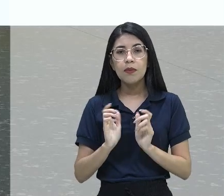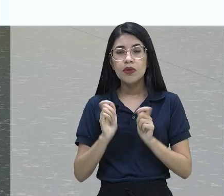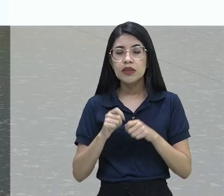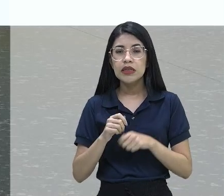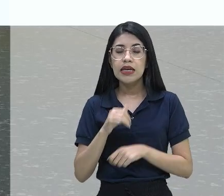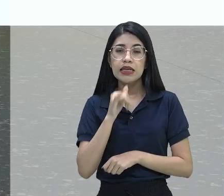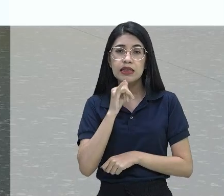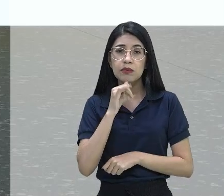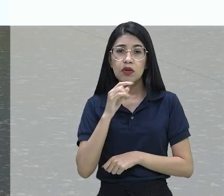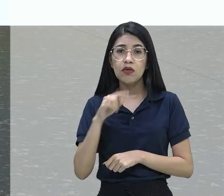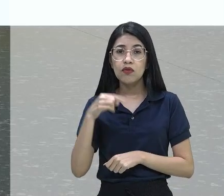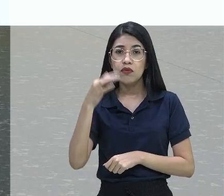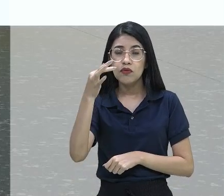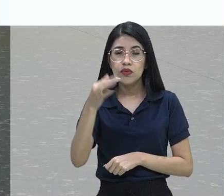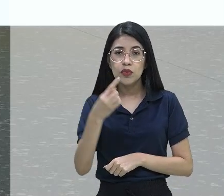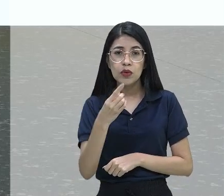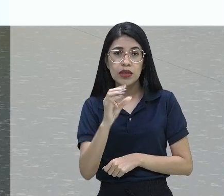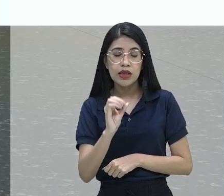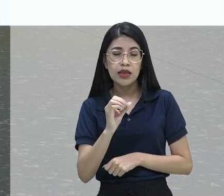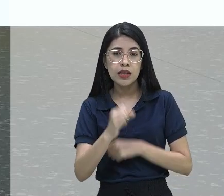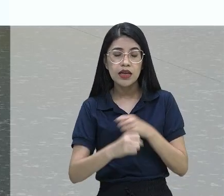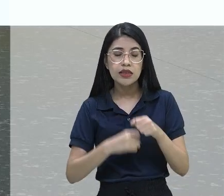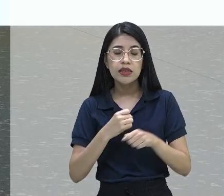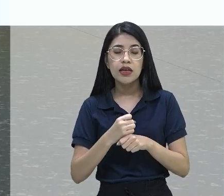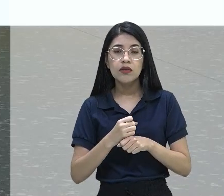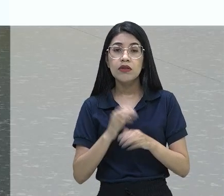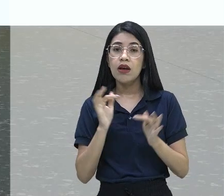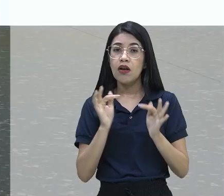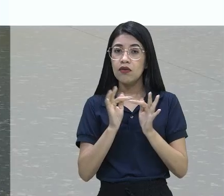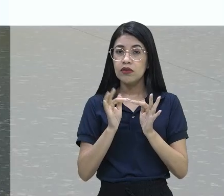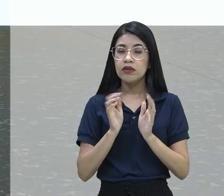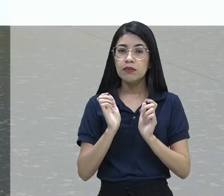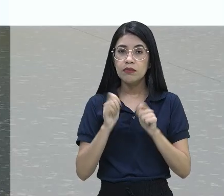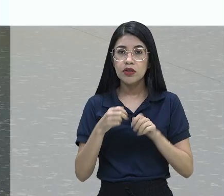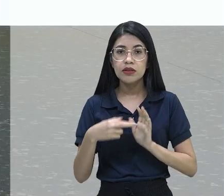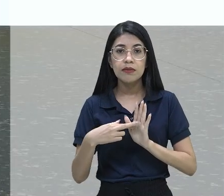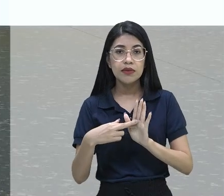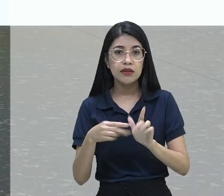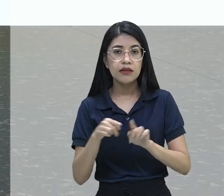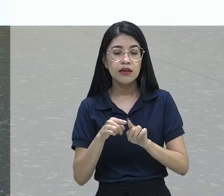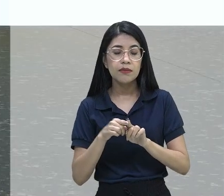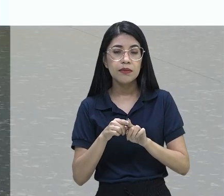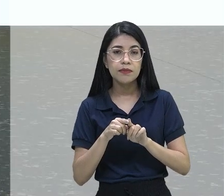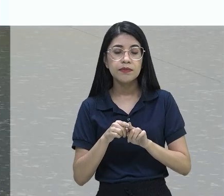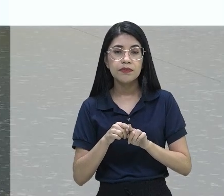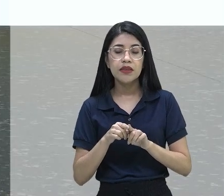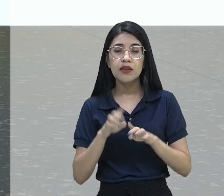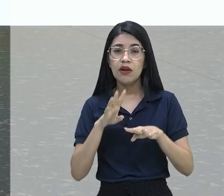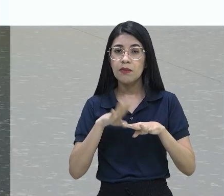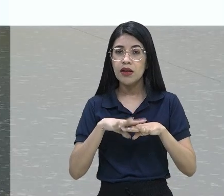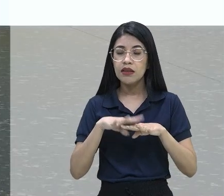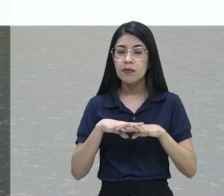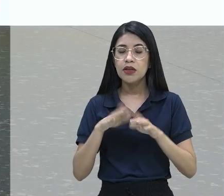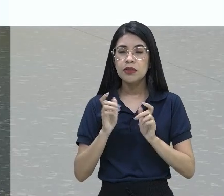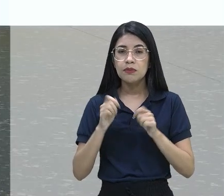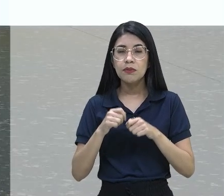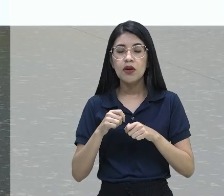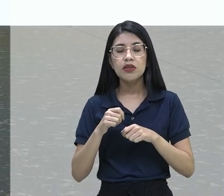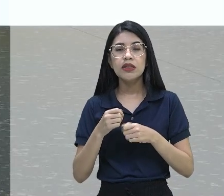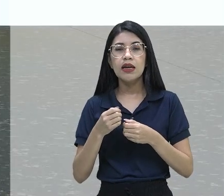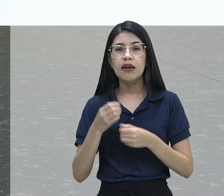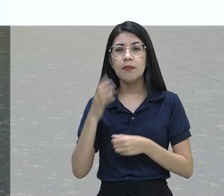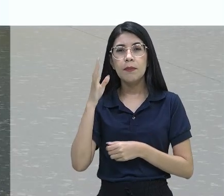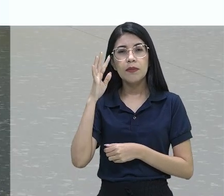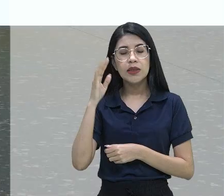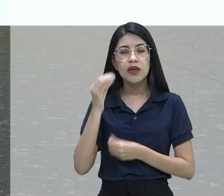10 anos, essa função do primeiro grau, ela ia nos dar essa informação para a gente. Então, a matemática nos ajuda a prever, né, como vai estar